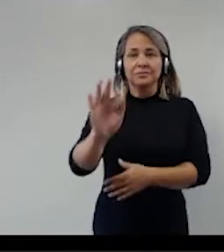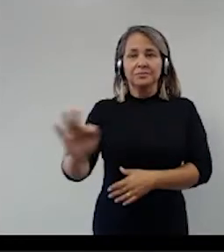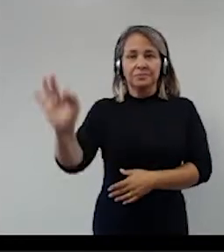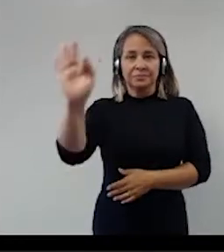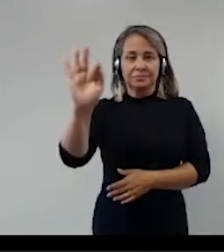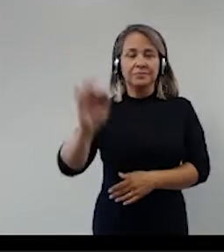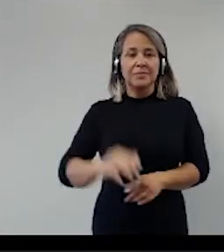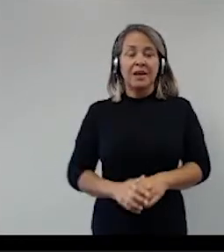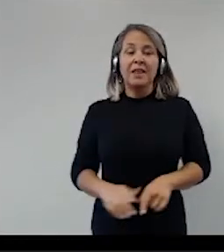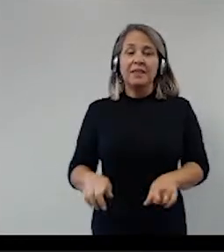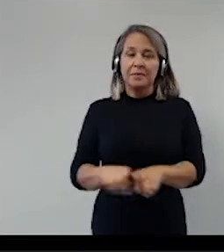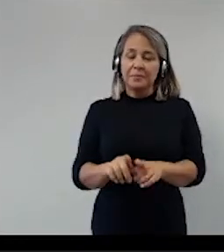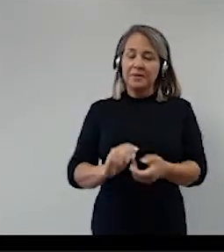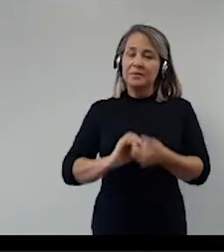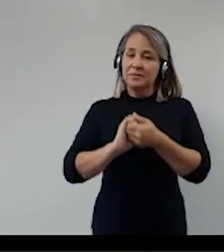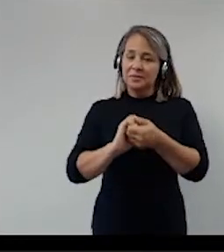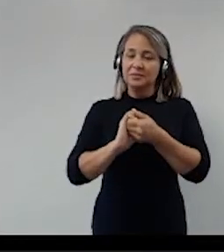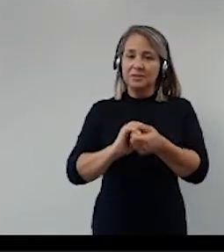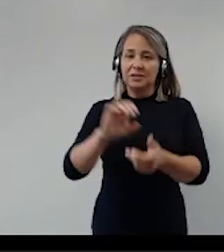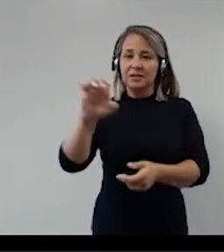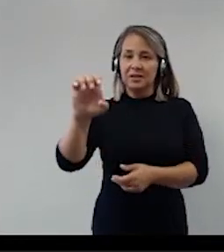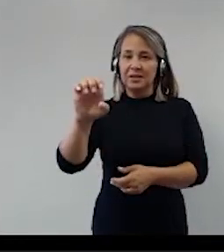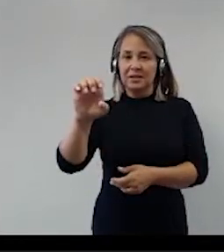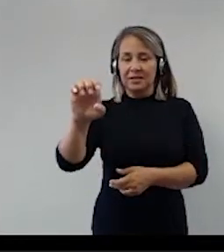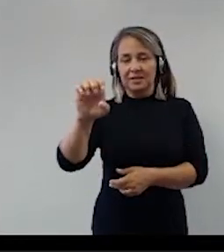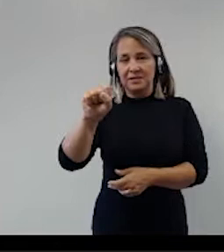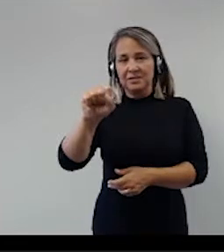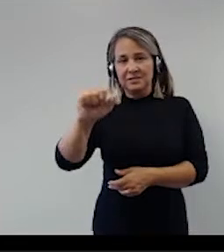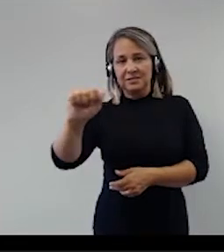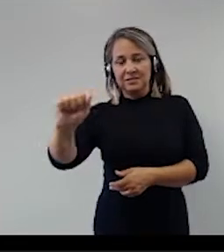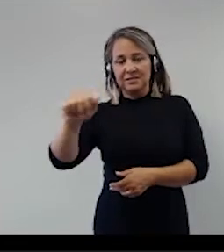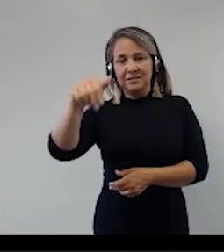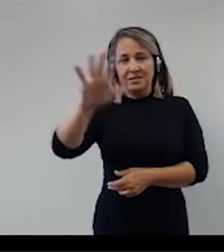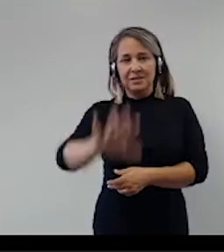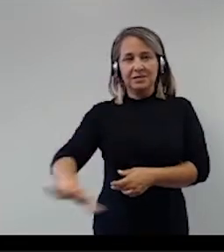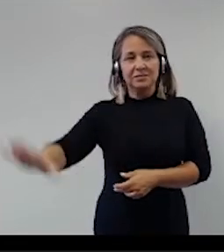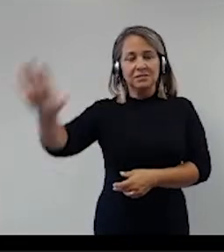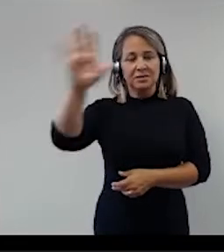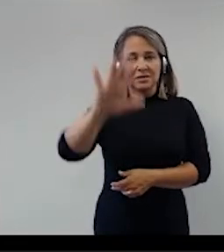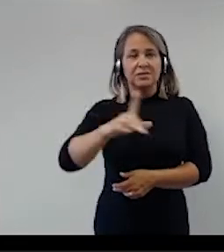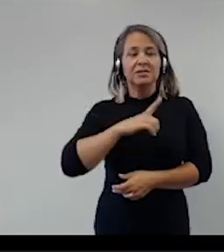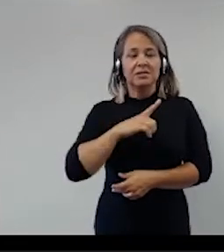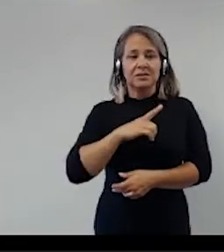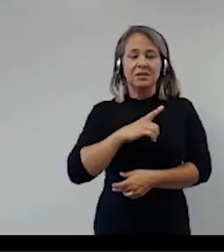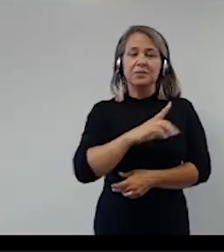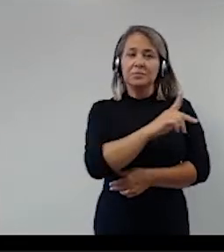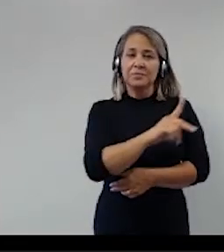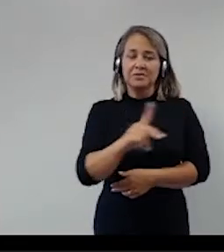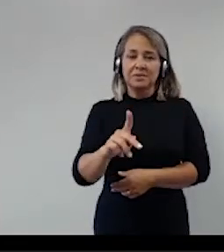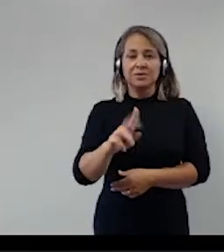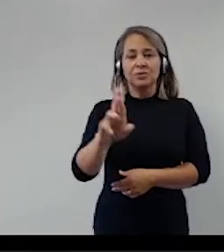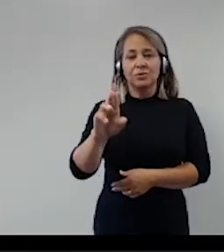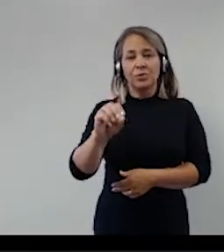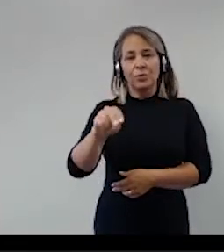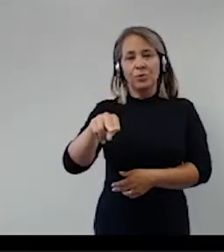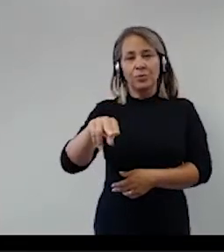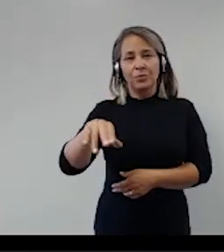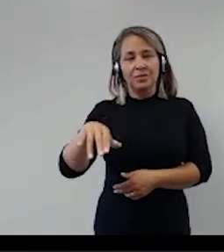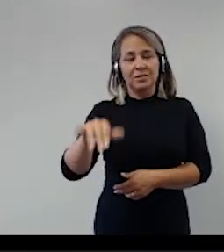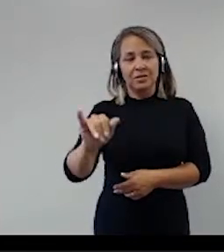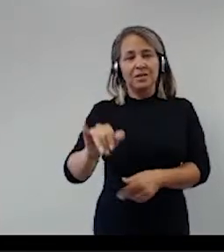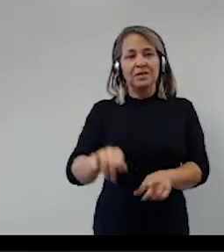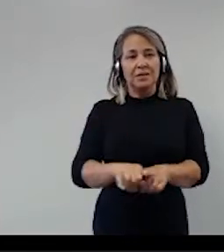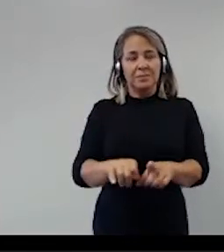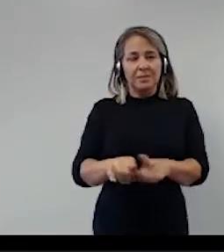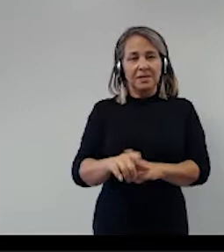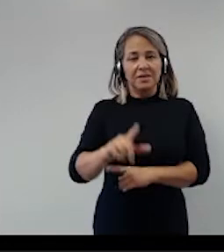ESA Nacional, que é conduzida brilhantemente pelo Rony Duarte e tendo como vice o eminente Dr.